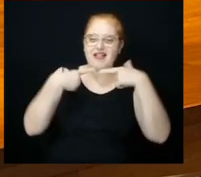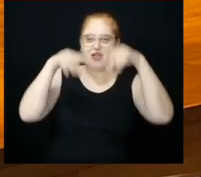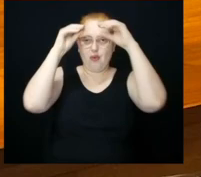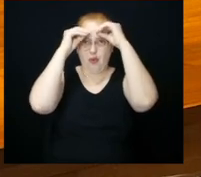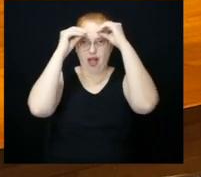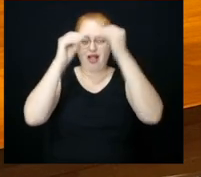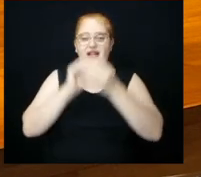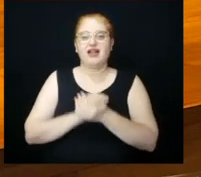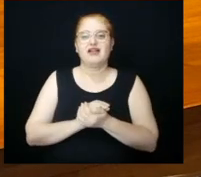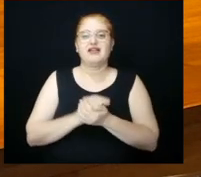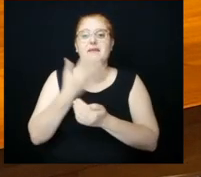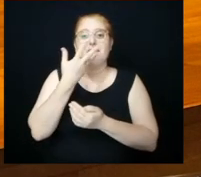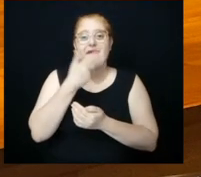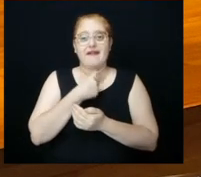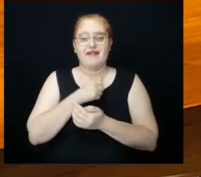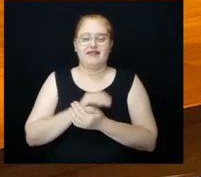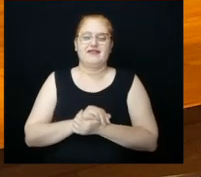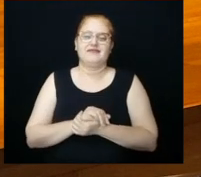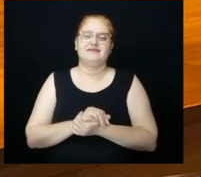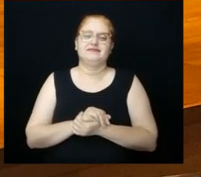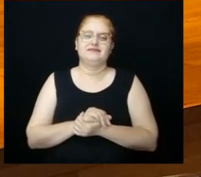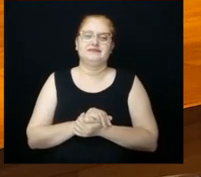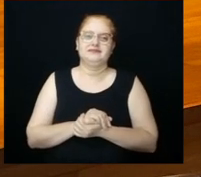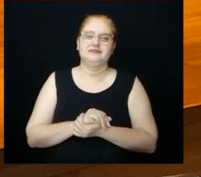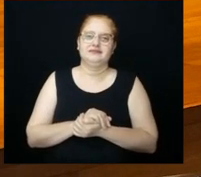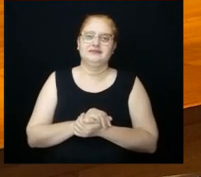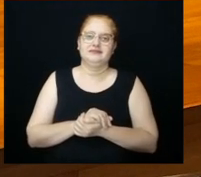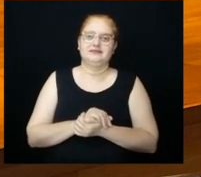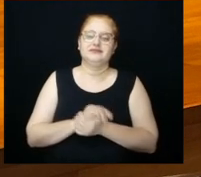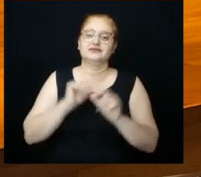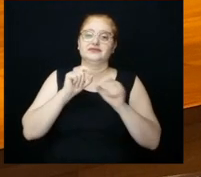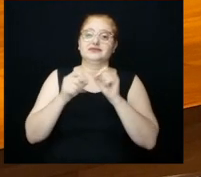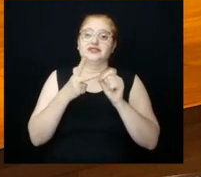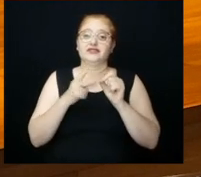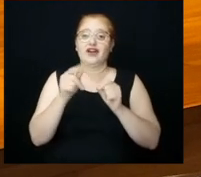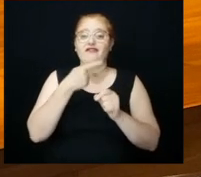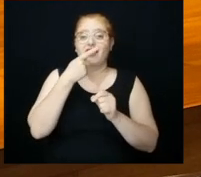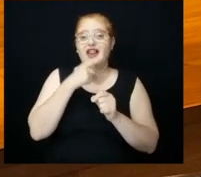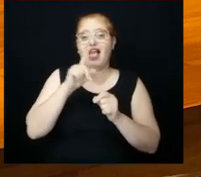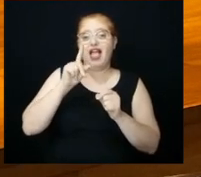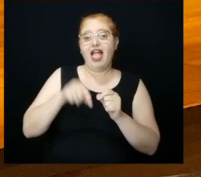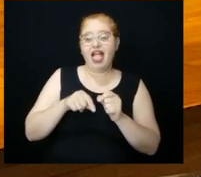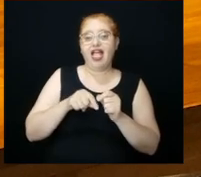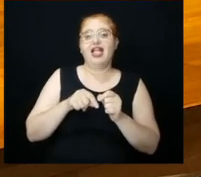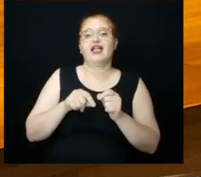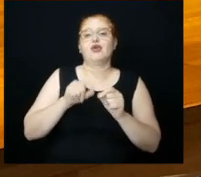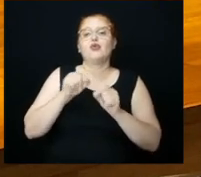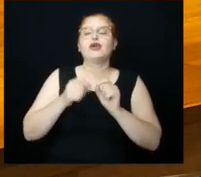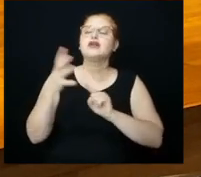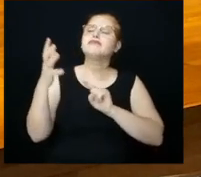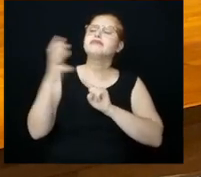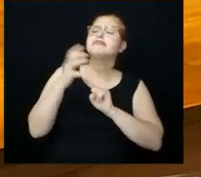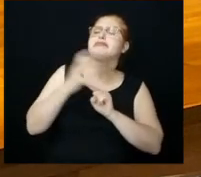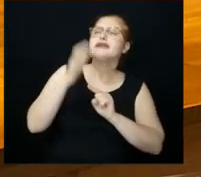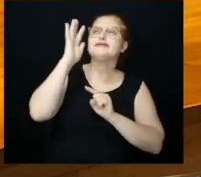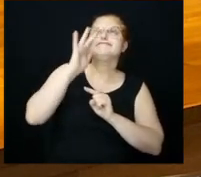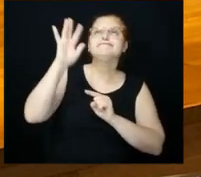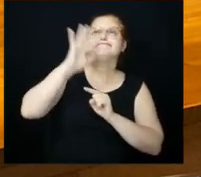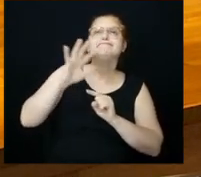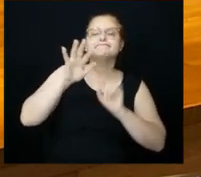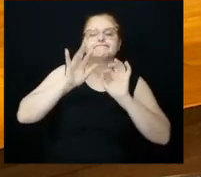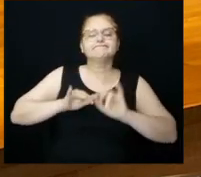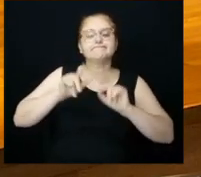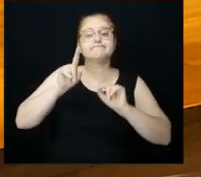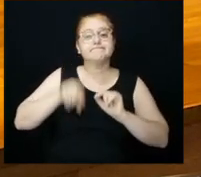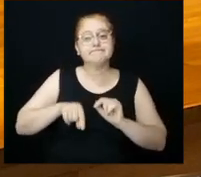mais para a criança, né? O que ele vai dizer, então, que o que inspira a